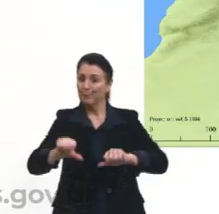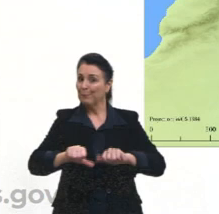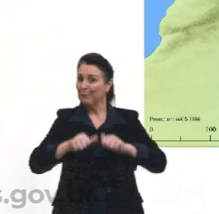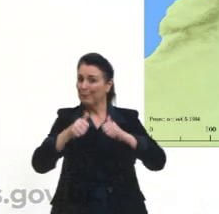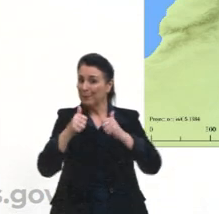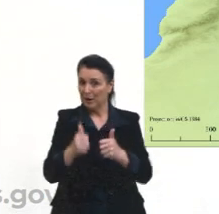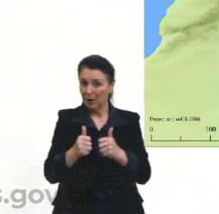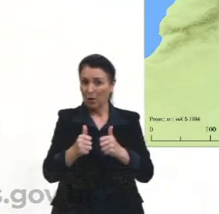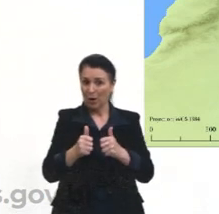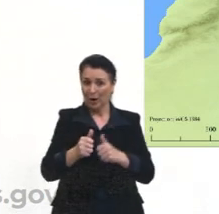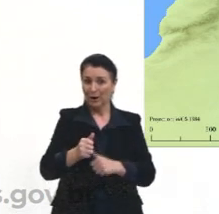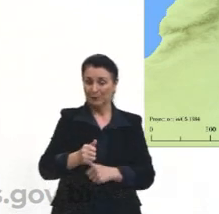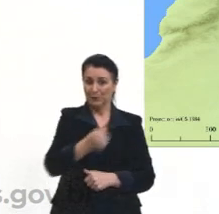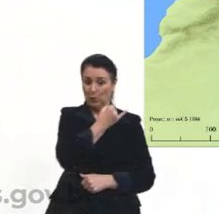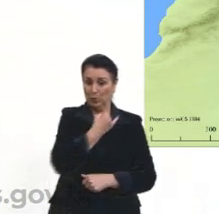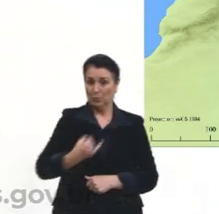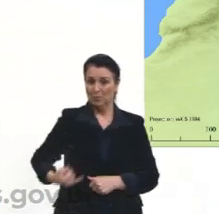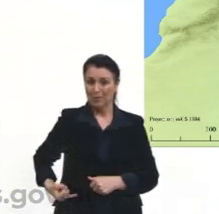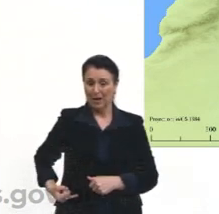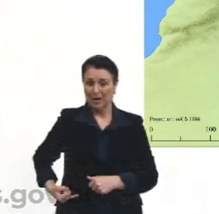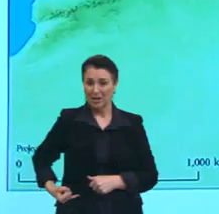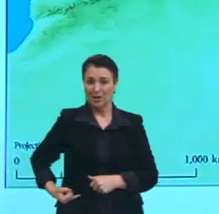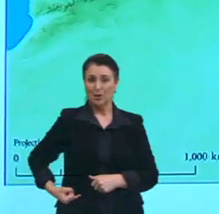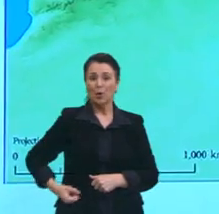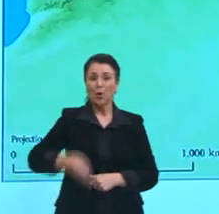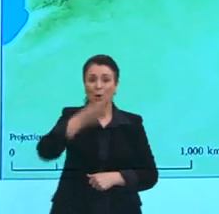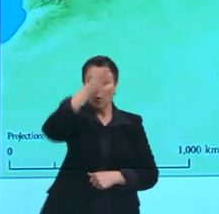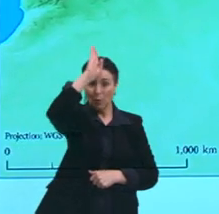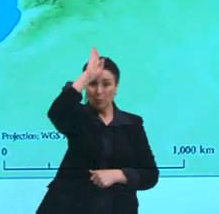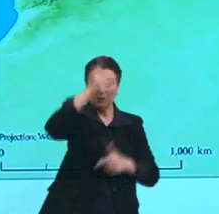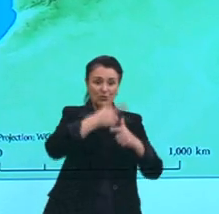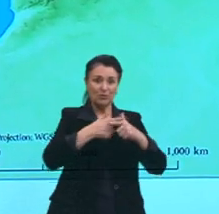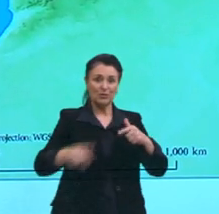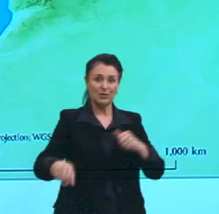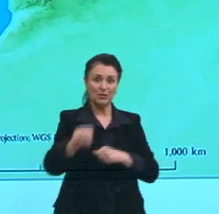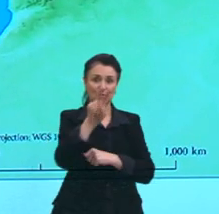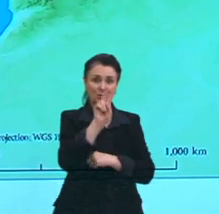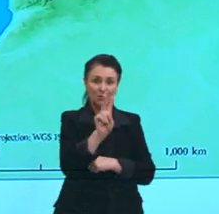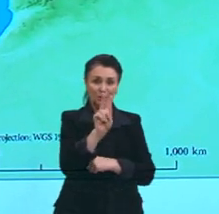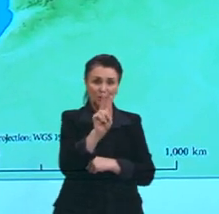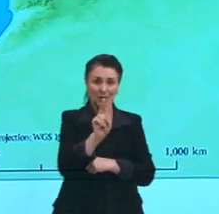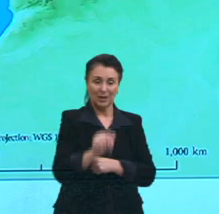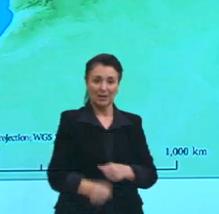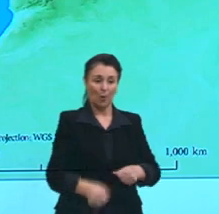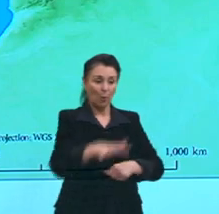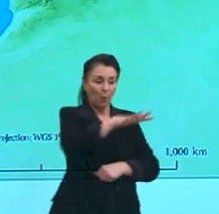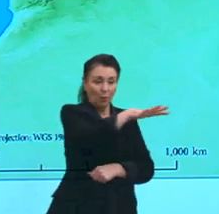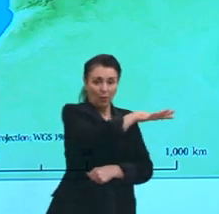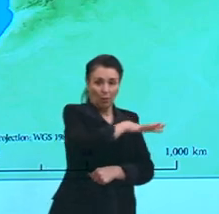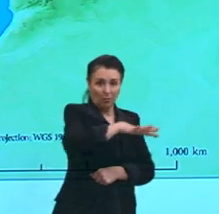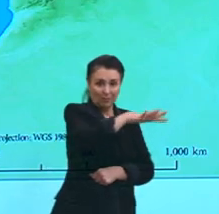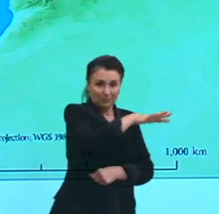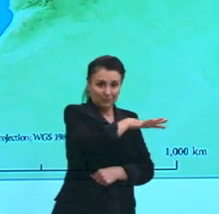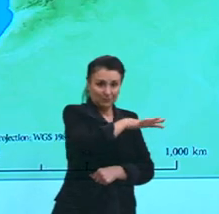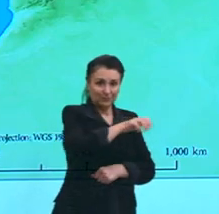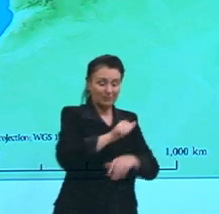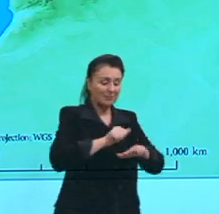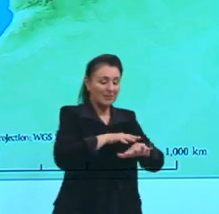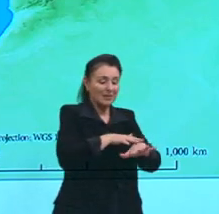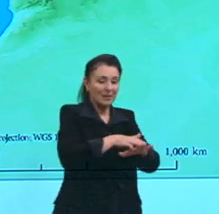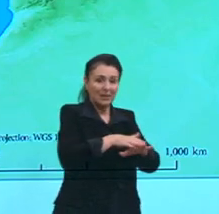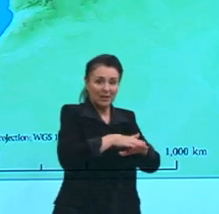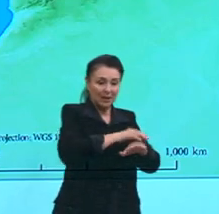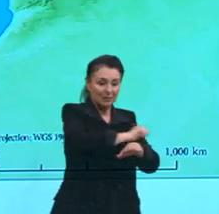o império romano ele foi dividido em dois então essa porção aqui né da Península Itálica